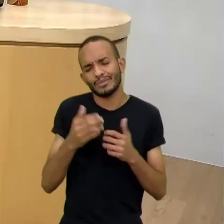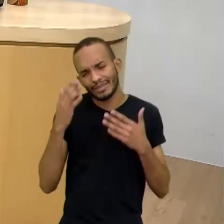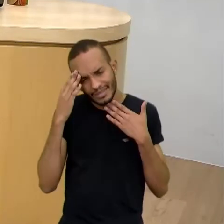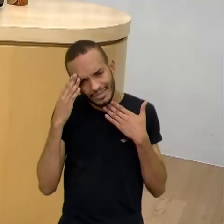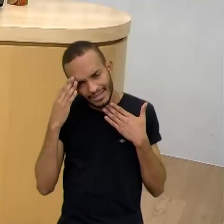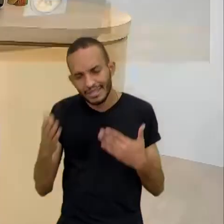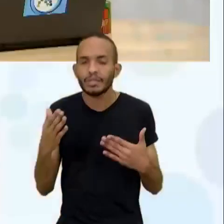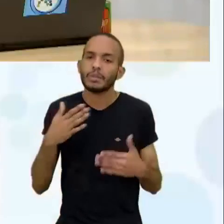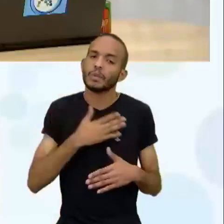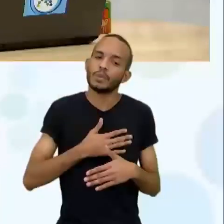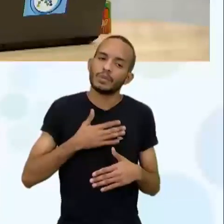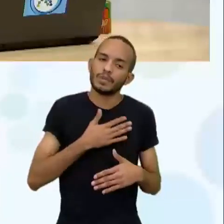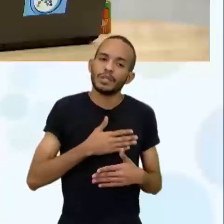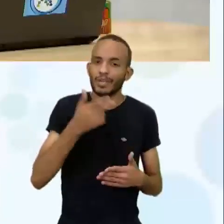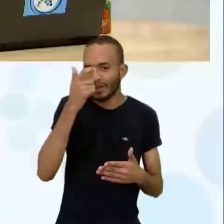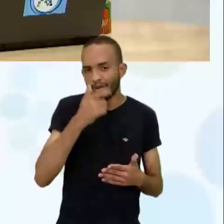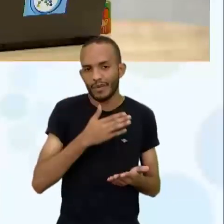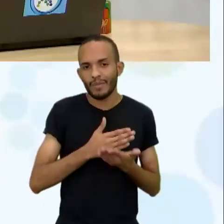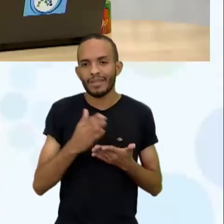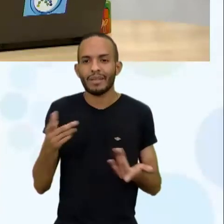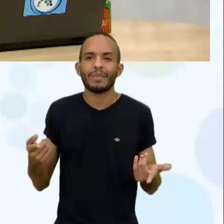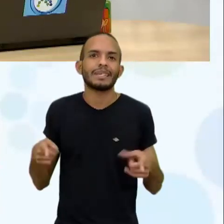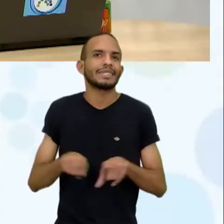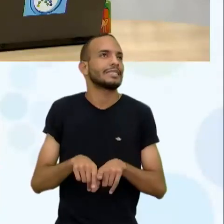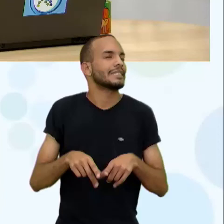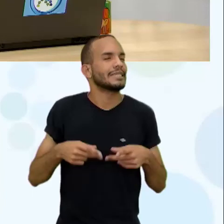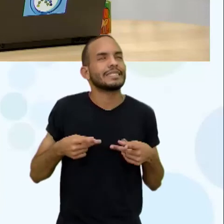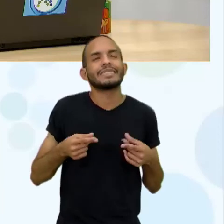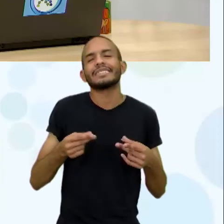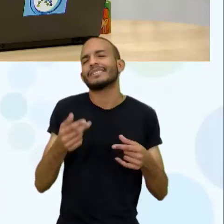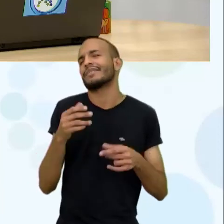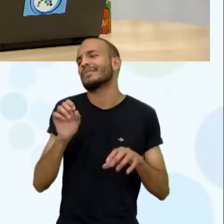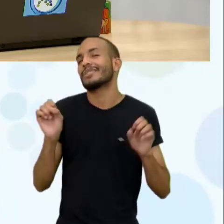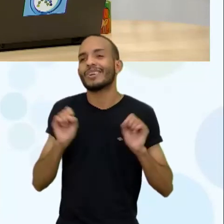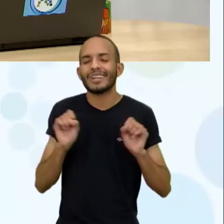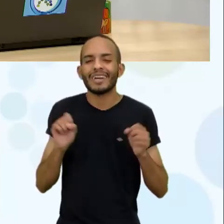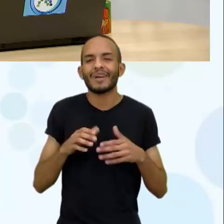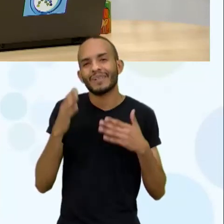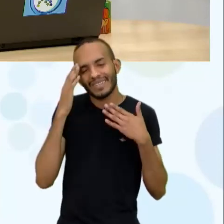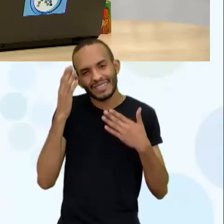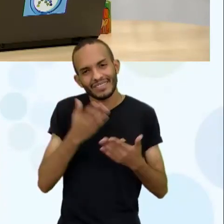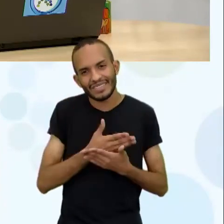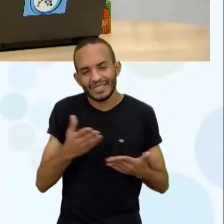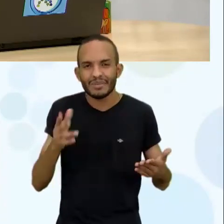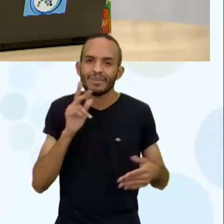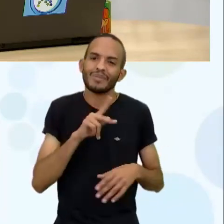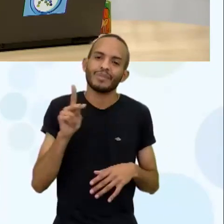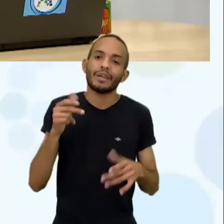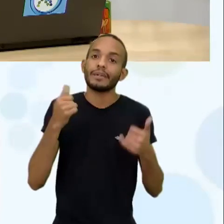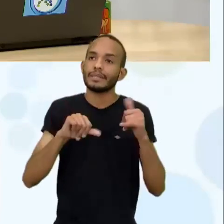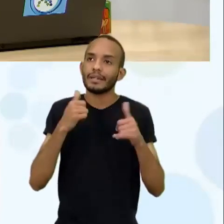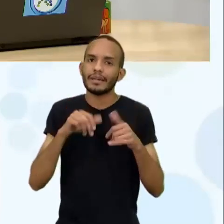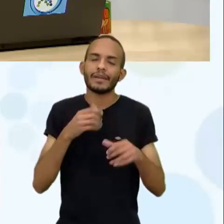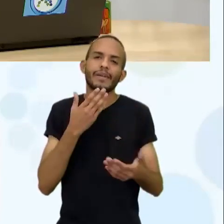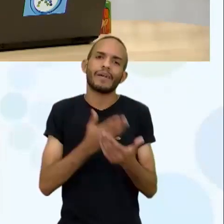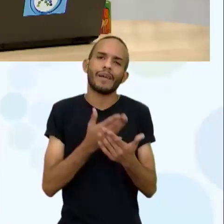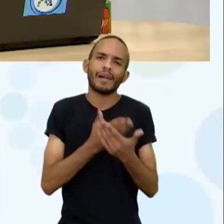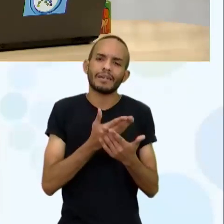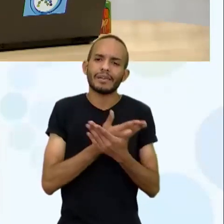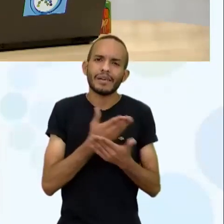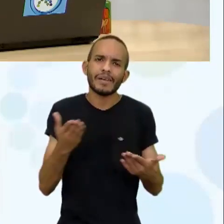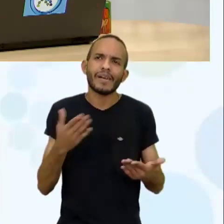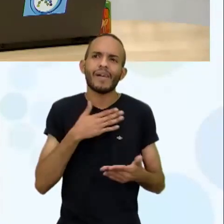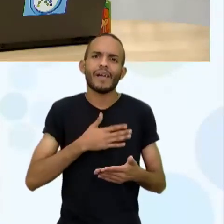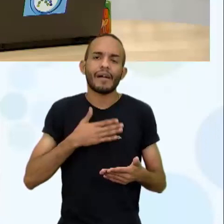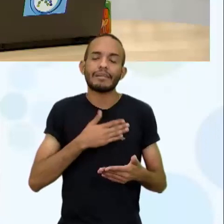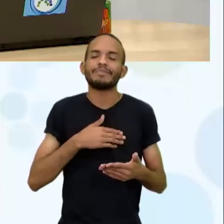adoro. Nossa, eu tô gostando. Acho que eu já vou começar a fazer parcerias eternas. Ai, que com ótimo, você. eu vou adorar. Muito obrigada, professores. Avaliem a nossa aula, o que vocês gostaram, pontuem. O